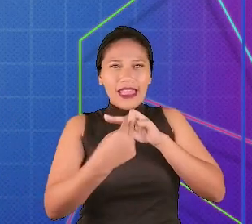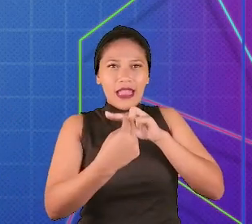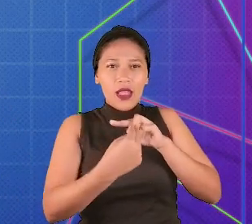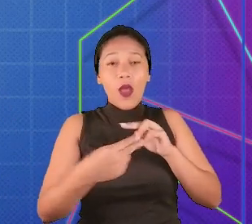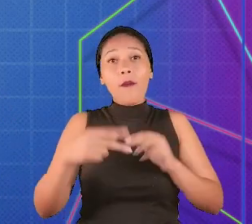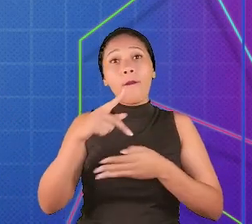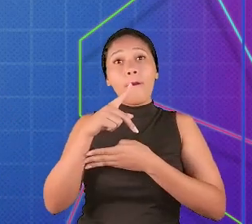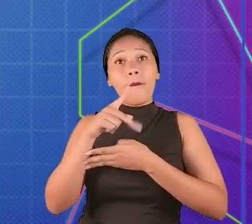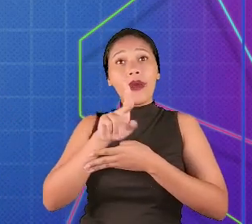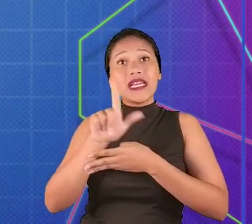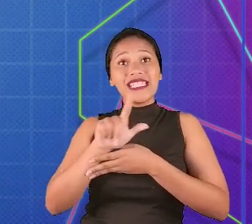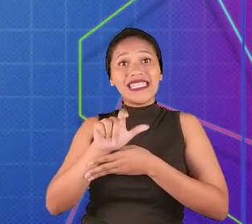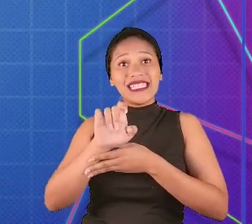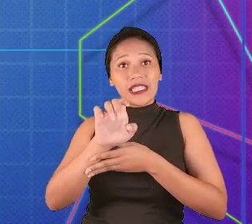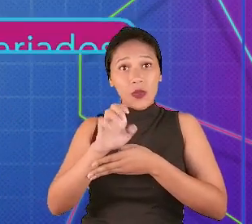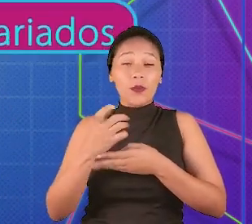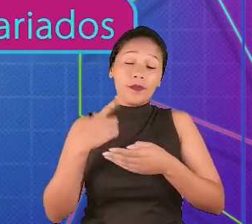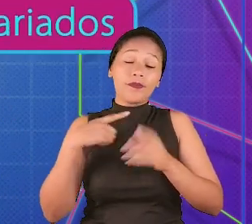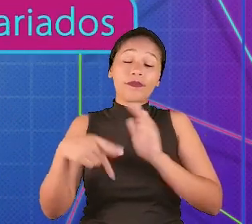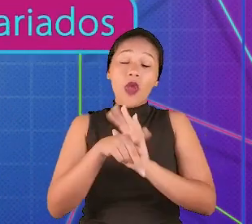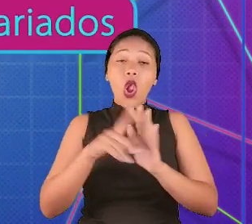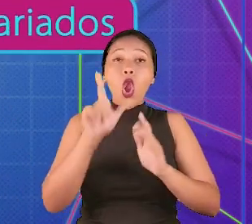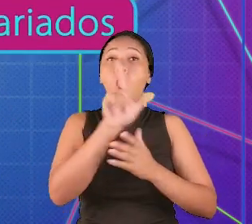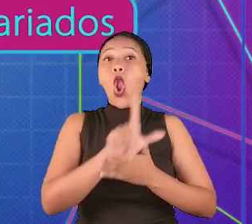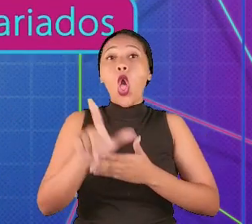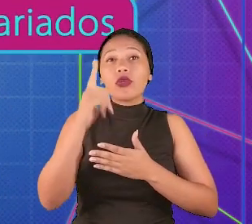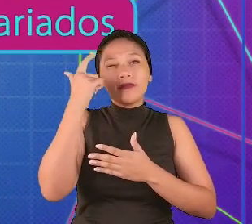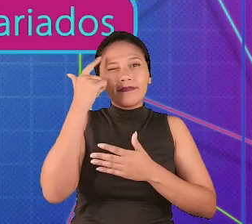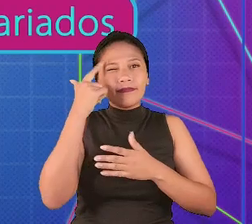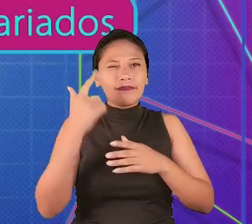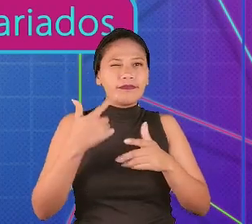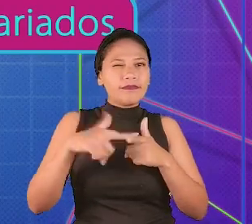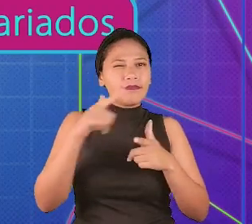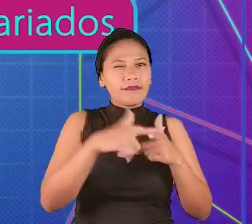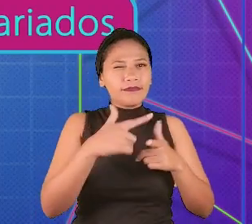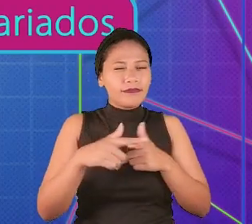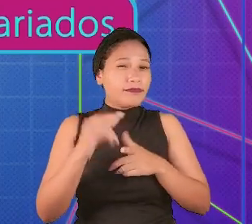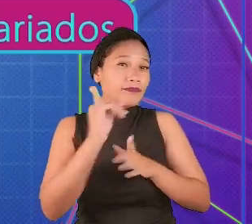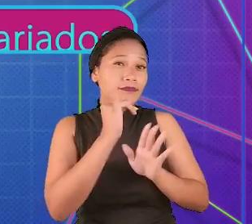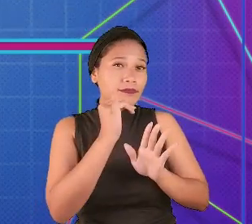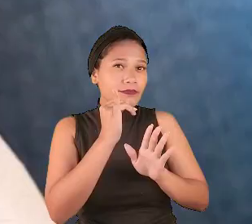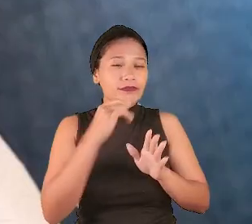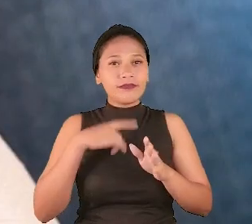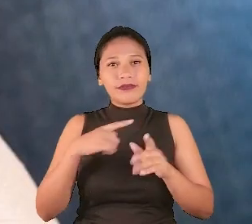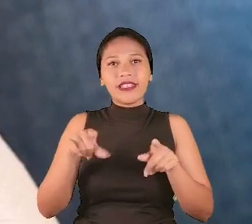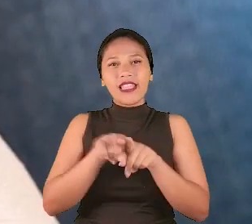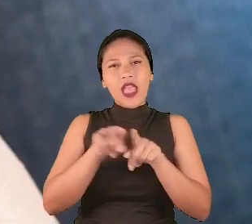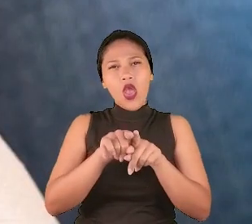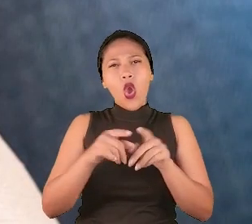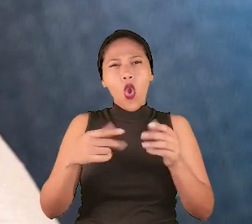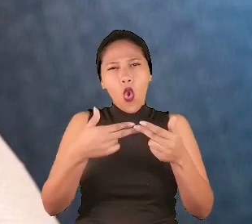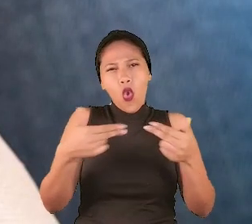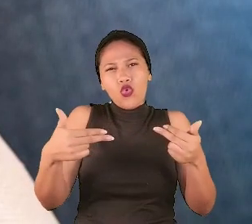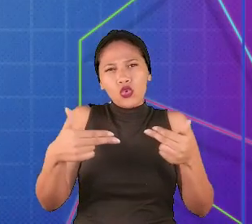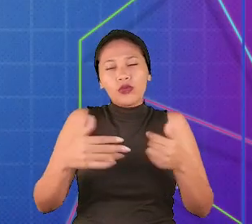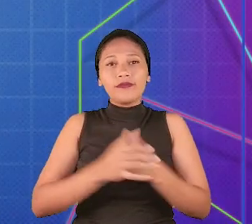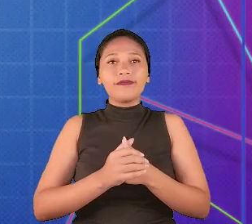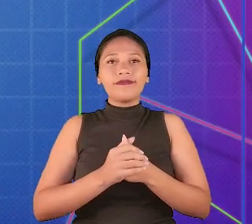jogos do tipo puzzle pedem o uso de uma lógica na solução de problemas variados. Exemplo, Candy Crush e